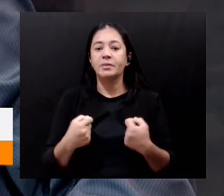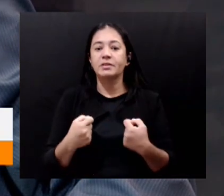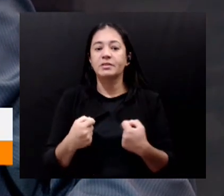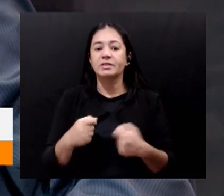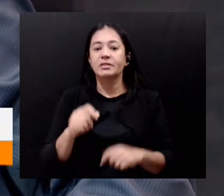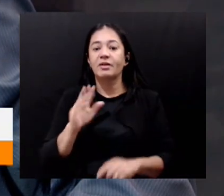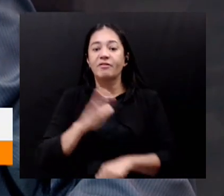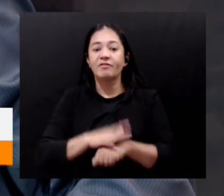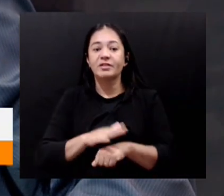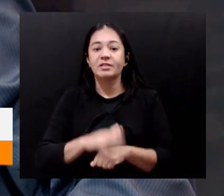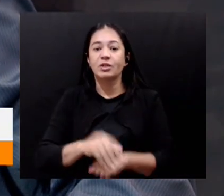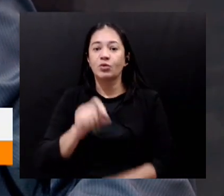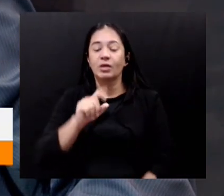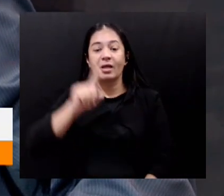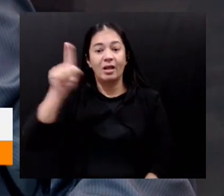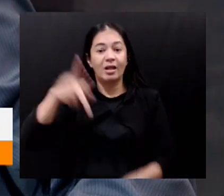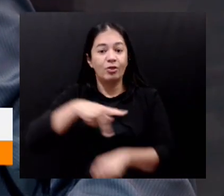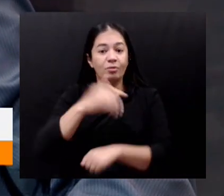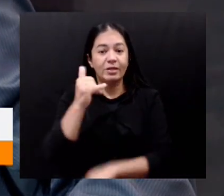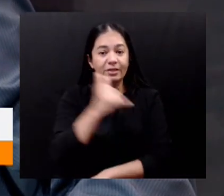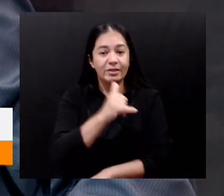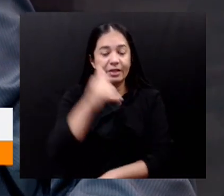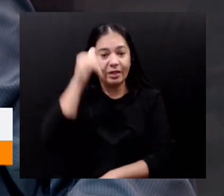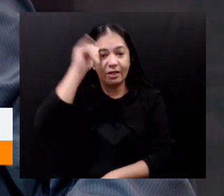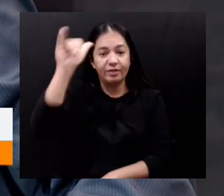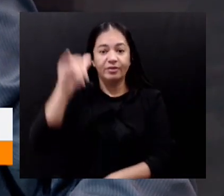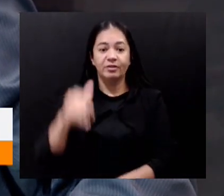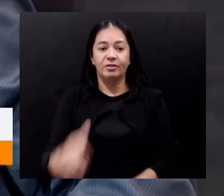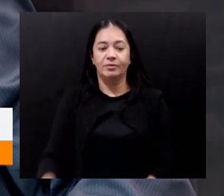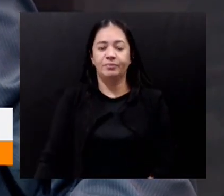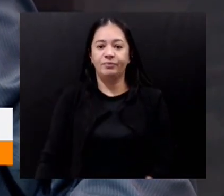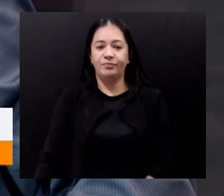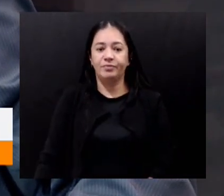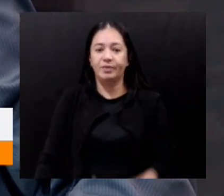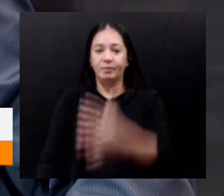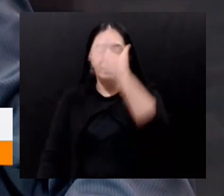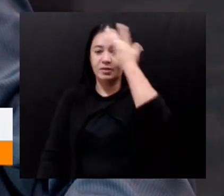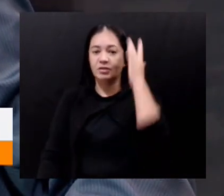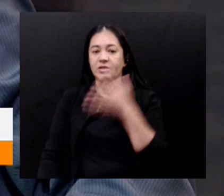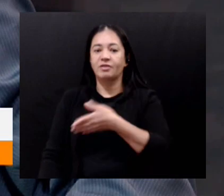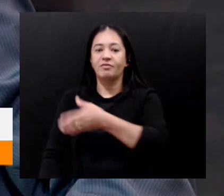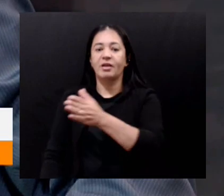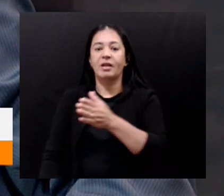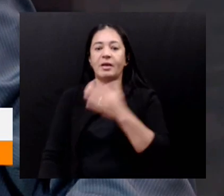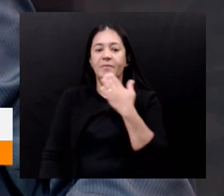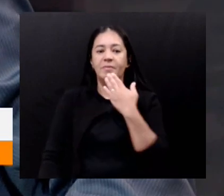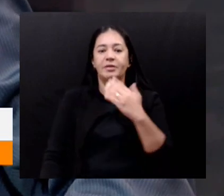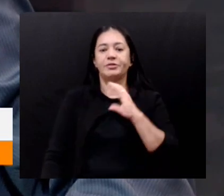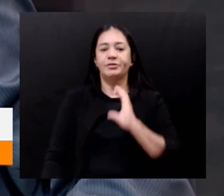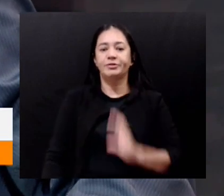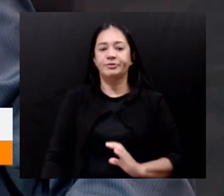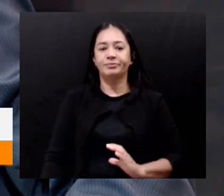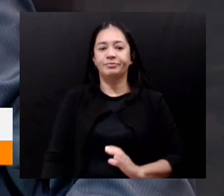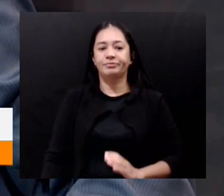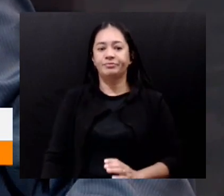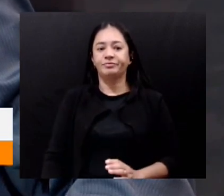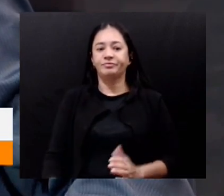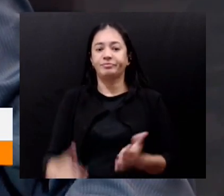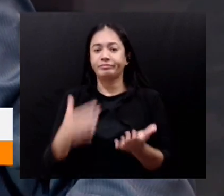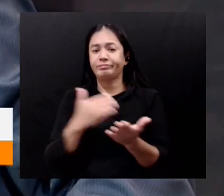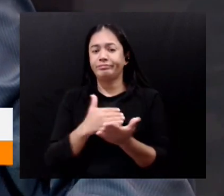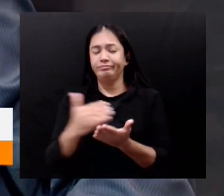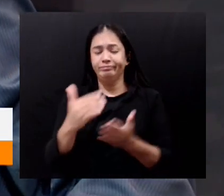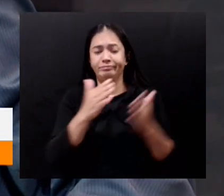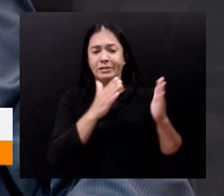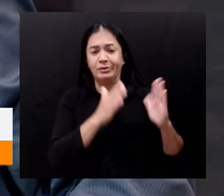fluxo de gente que vai para a Itália pedindo cidadania lá, e aí entra esses processos